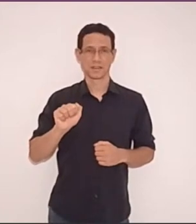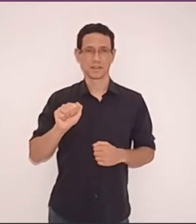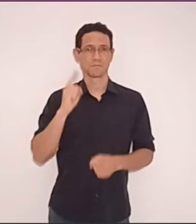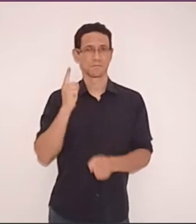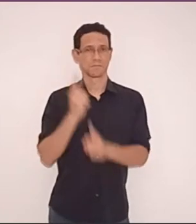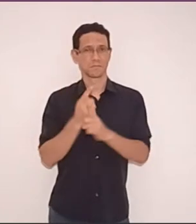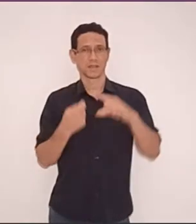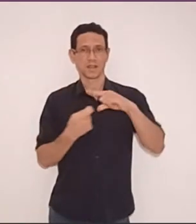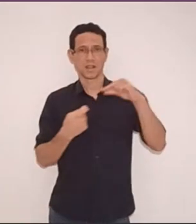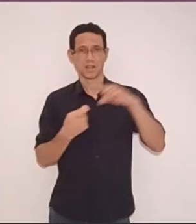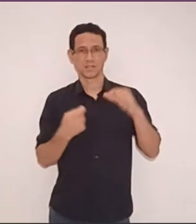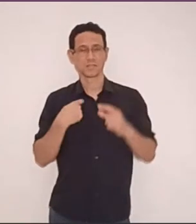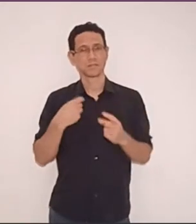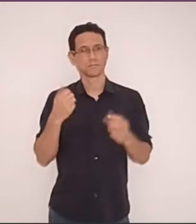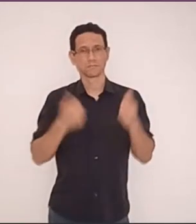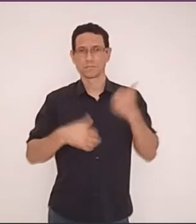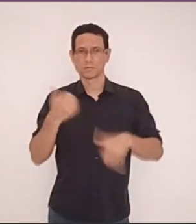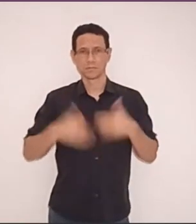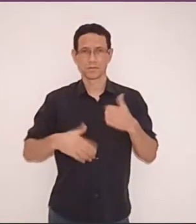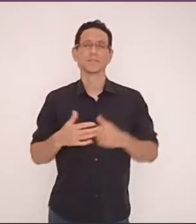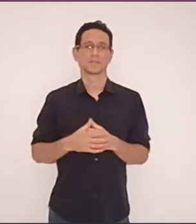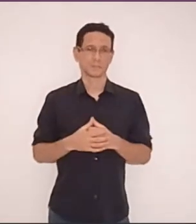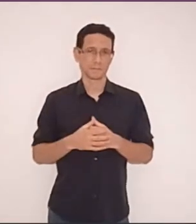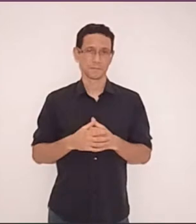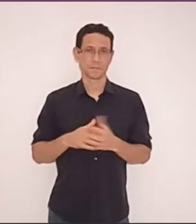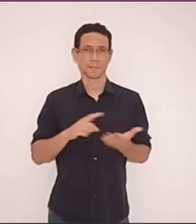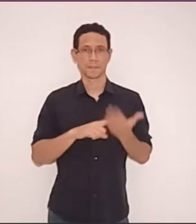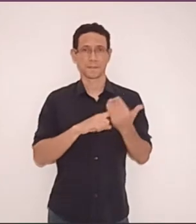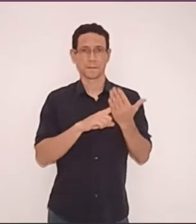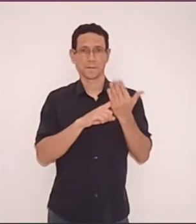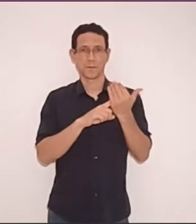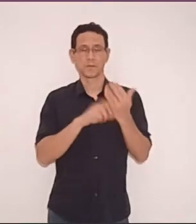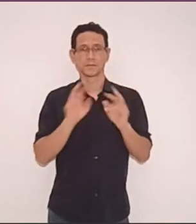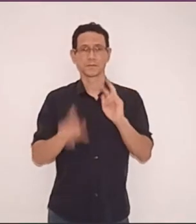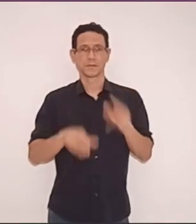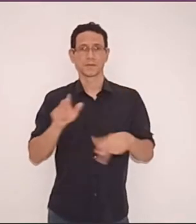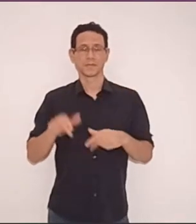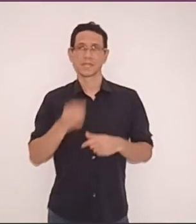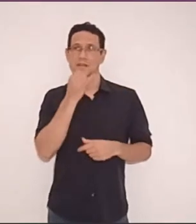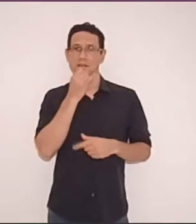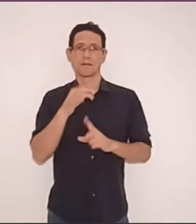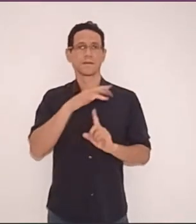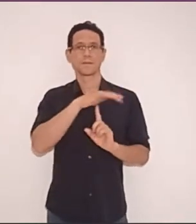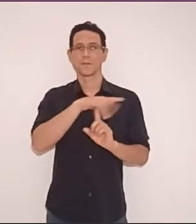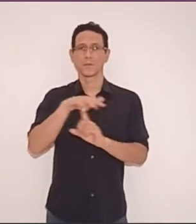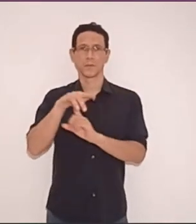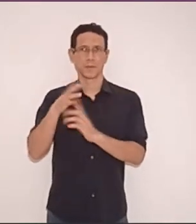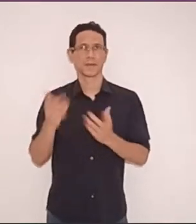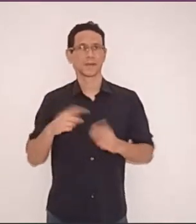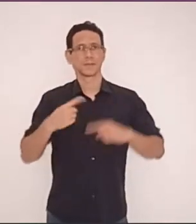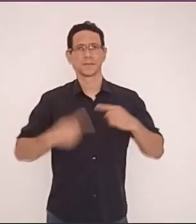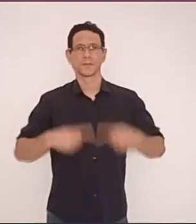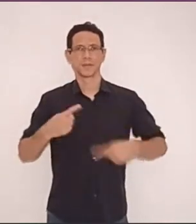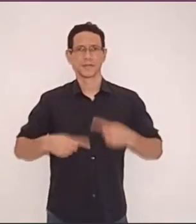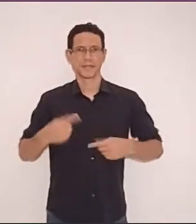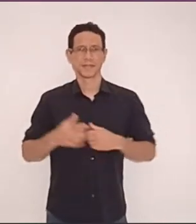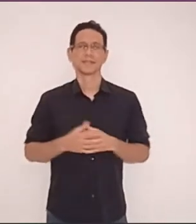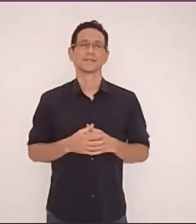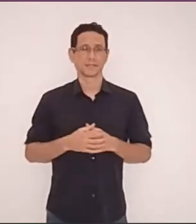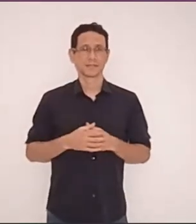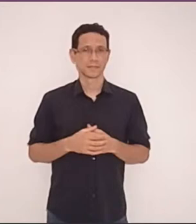você encontra alguns artigos que eu sinto ao sobre Essas tecnologias assim desde que estão ambientais a que estão